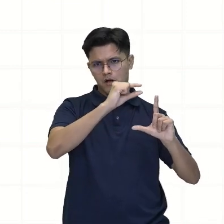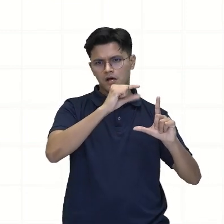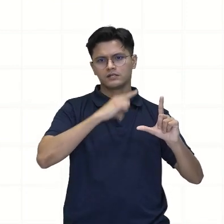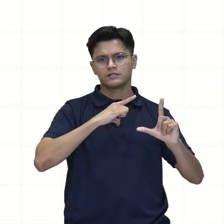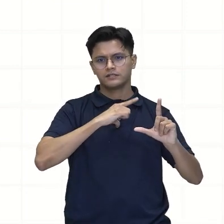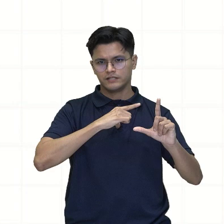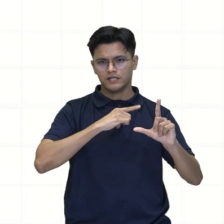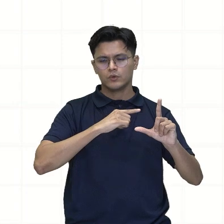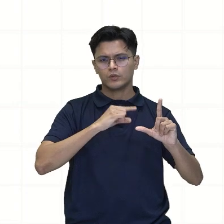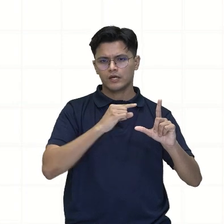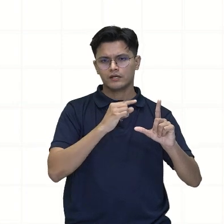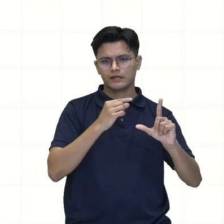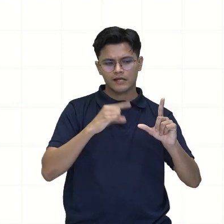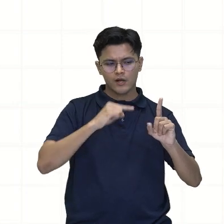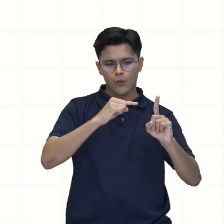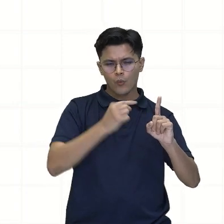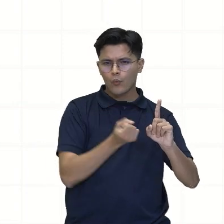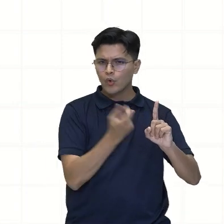que realizam a